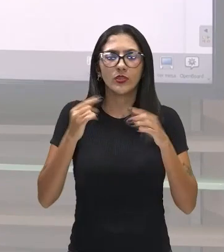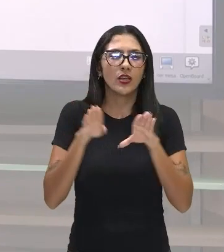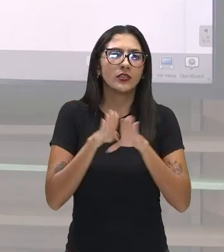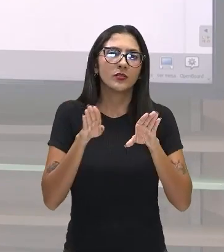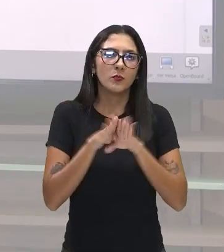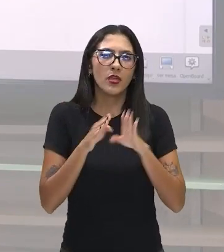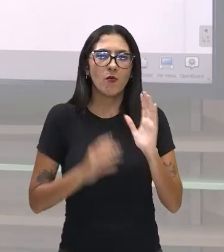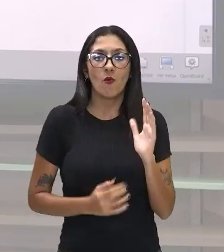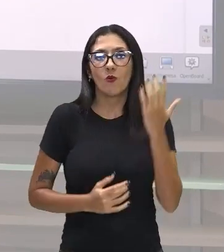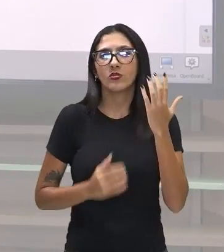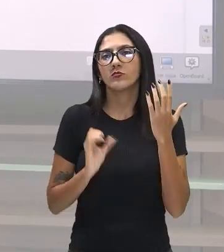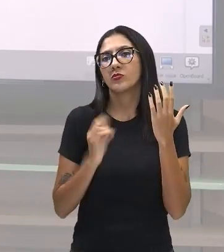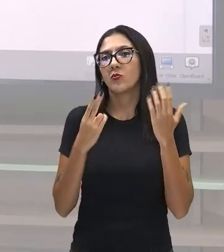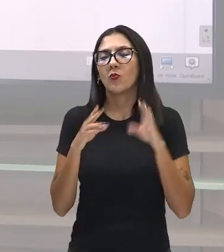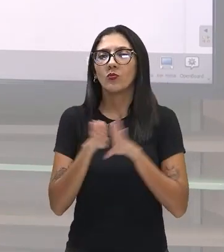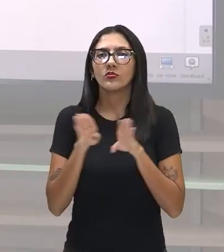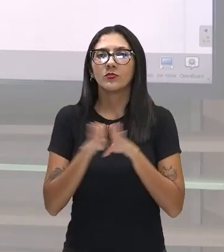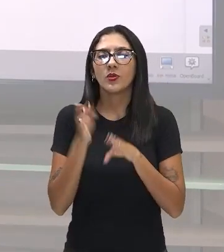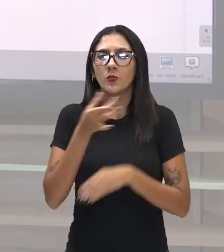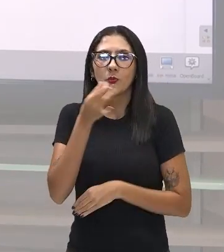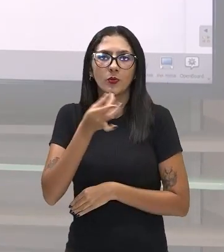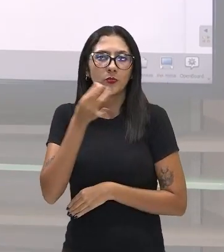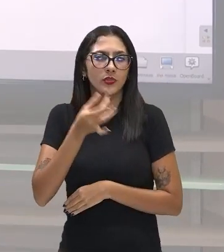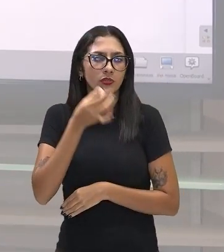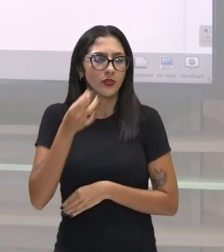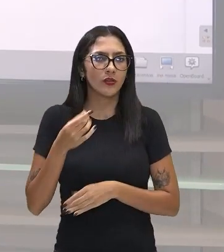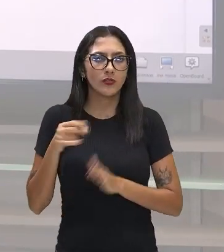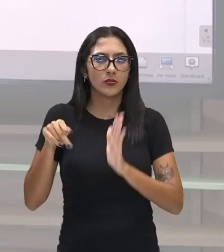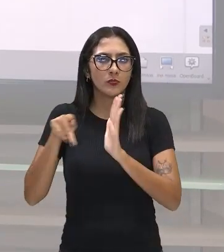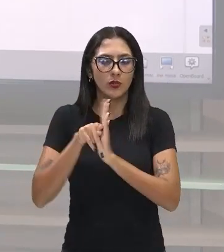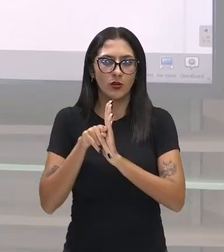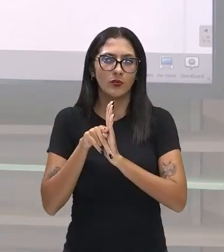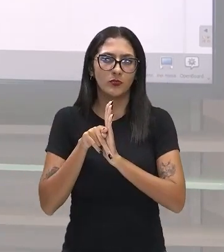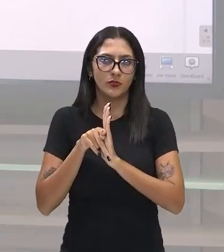está fazendo, né? Da loja está vendendo